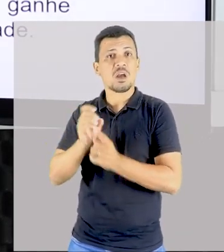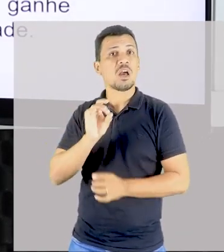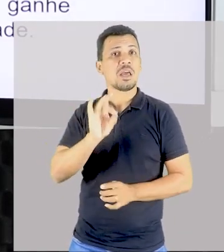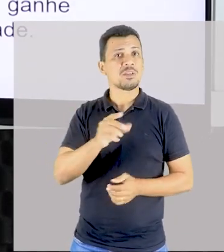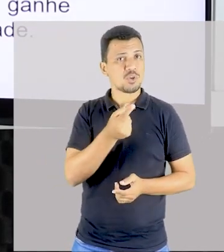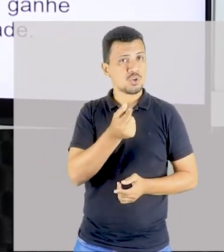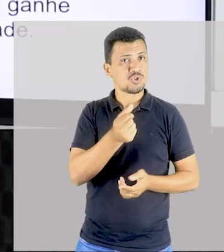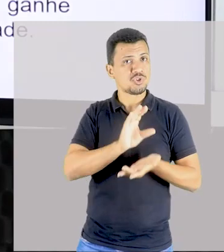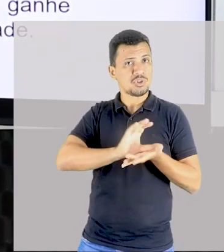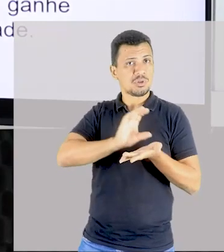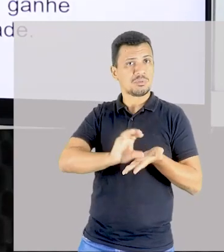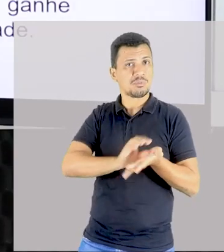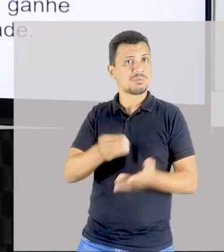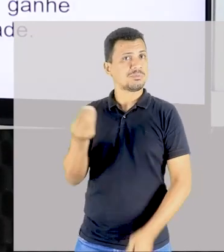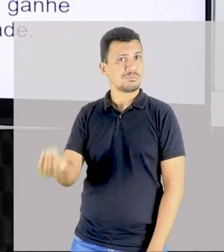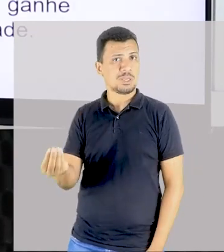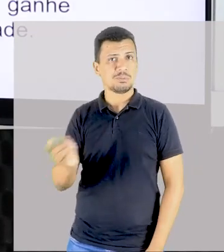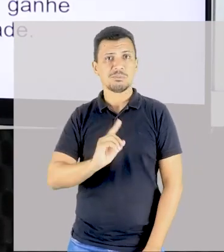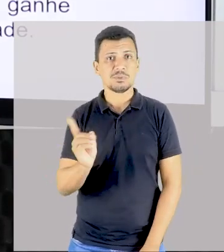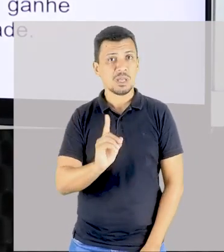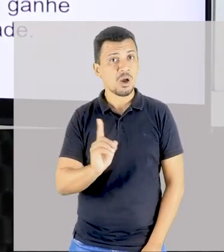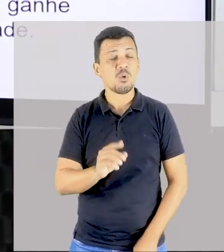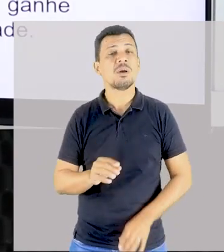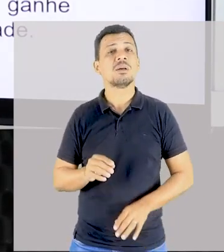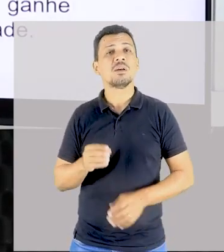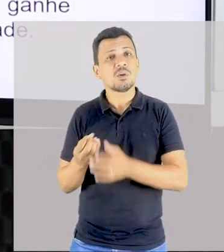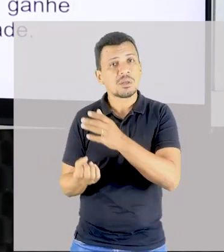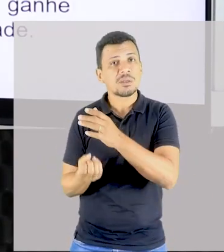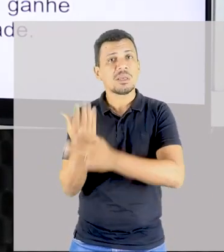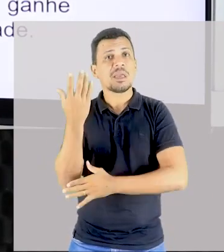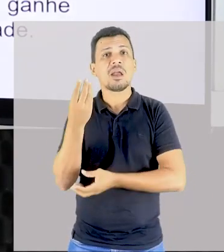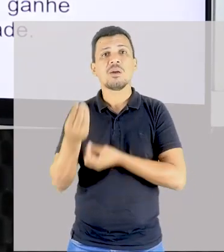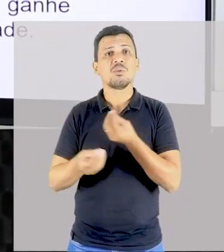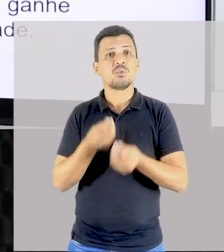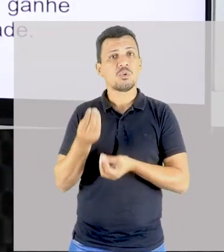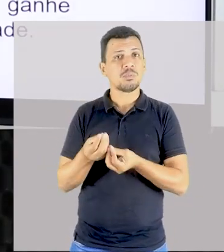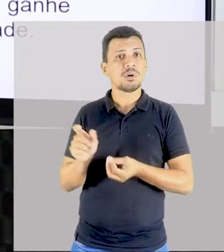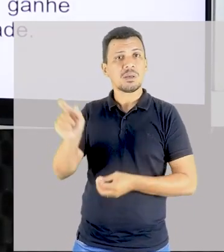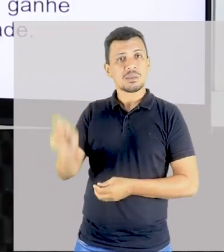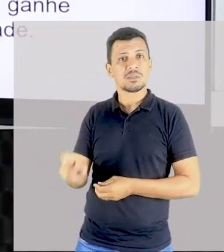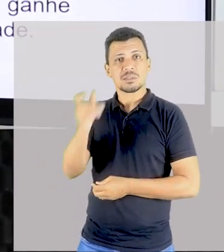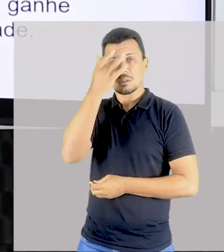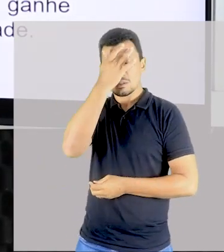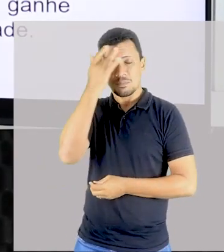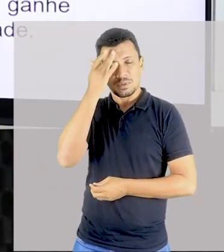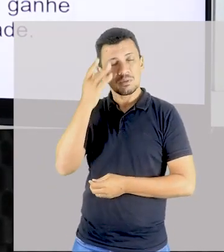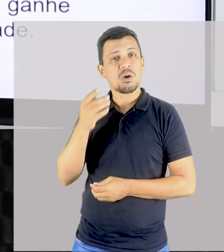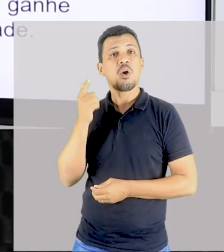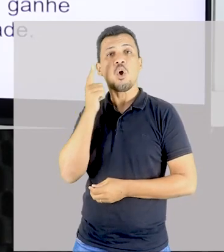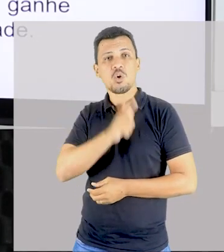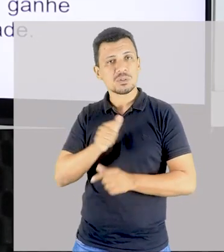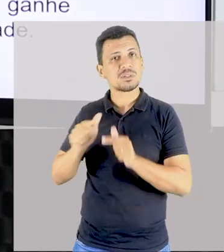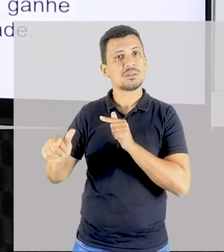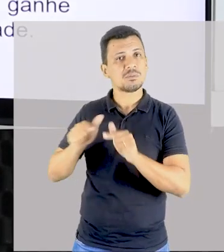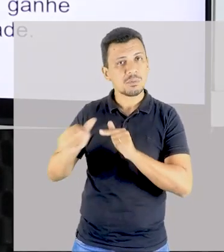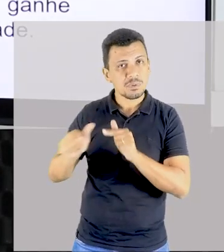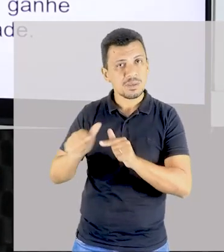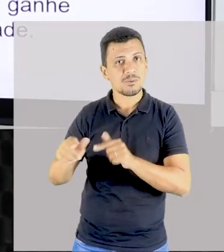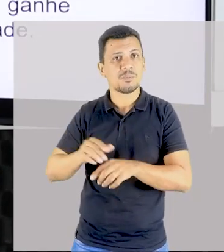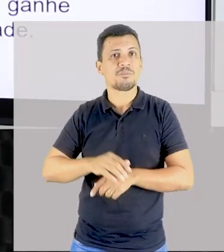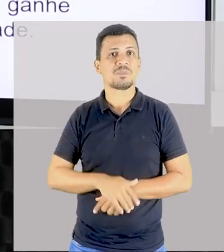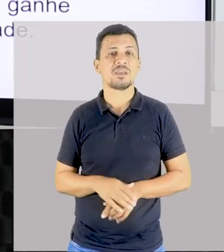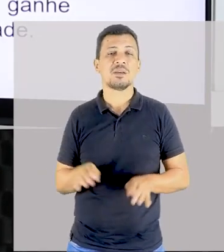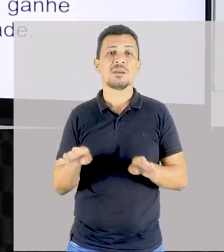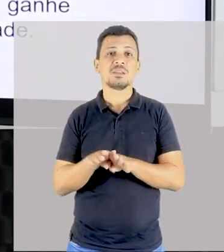Renda paraa pessoa mas é dar condições criar condições para que essa pessoa depois consiga o emprego